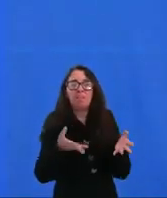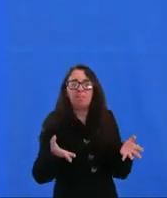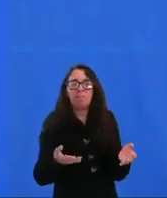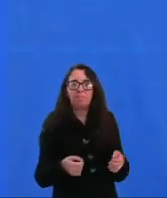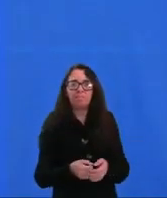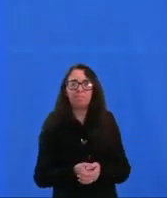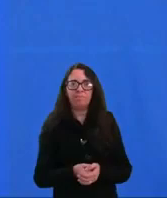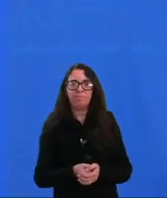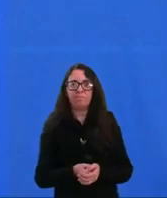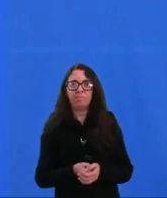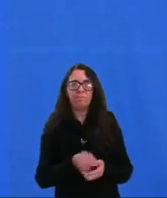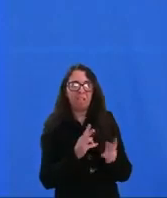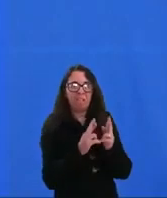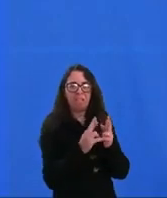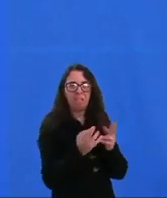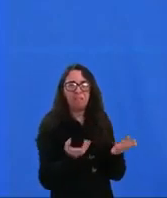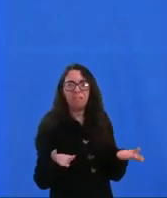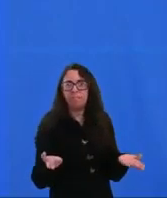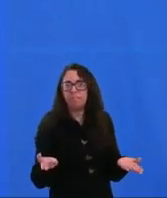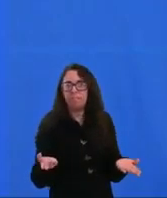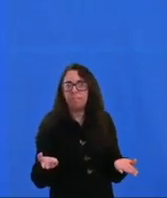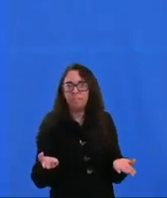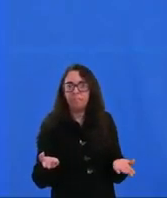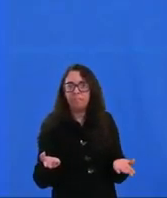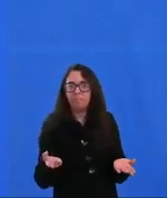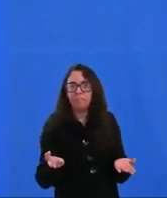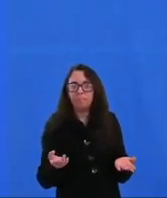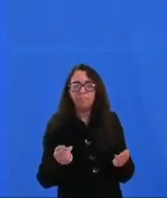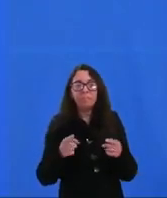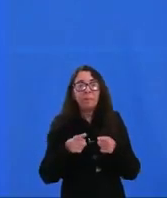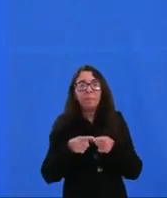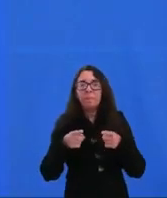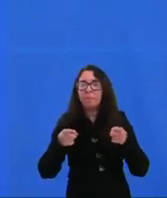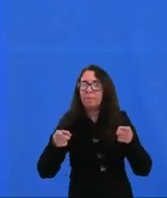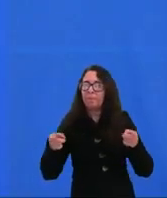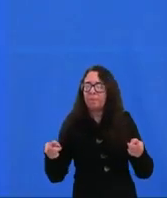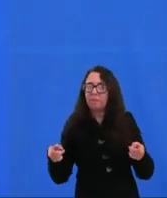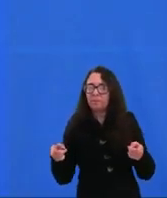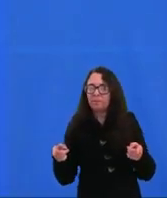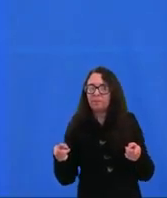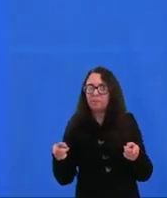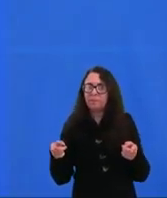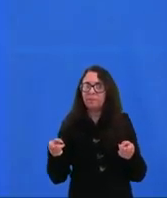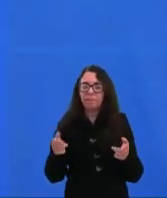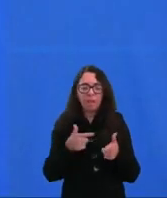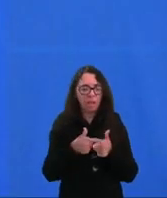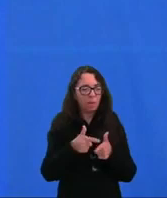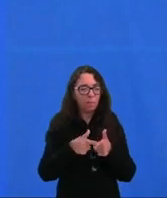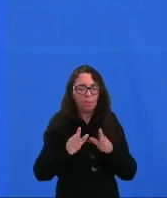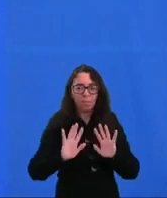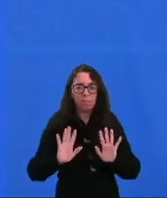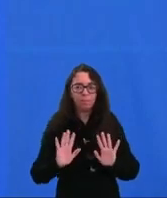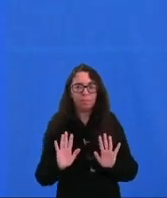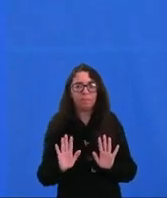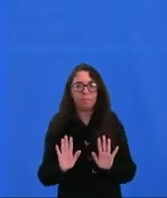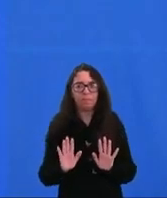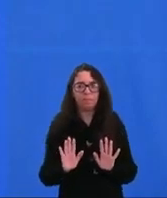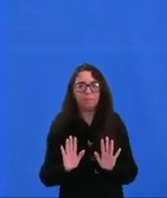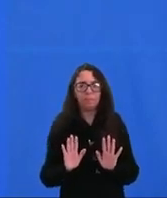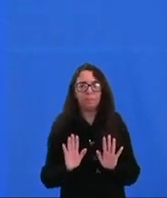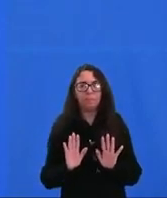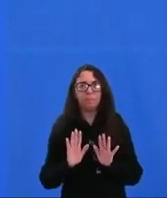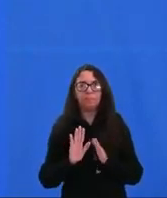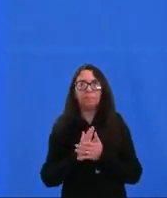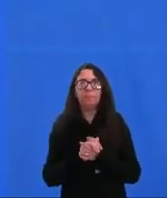investindo, o arrebataram, levando-o ao sinédrio. Verso 13,